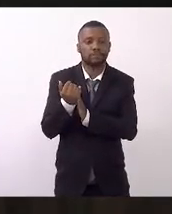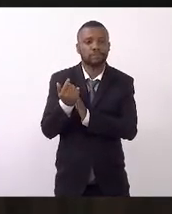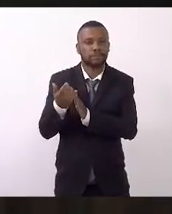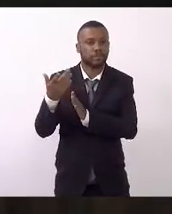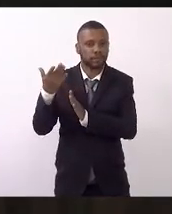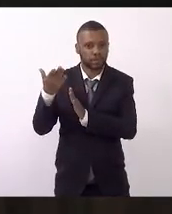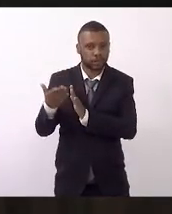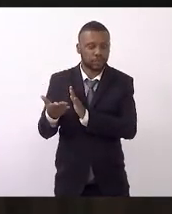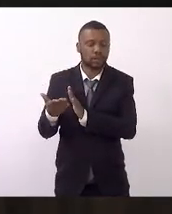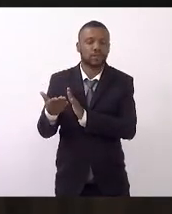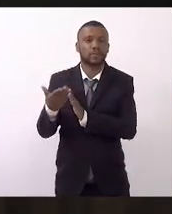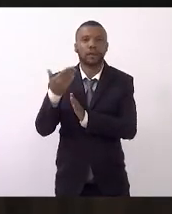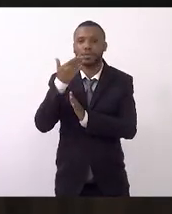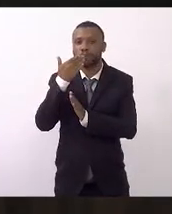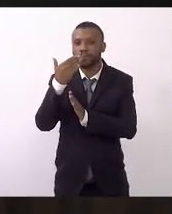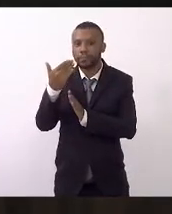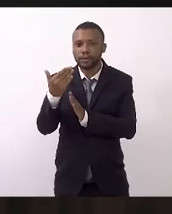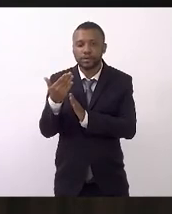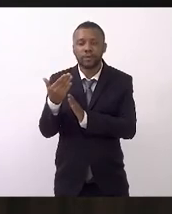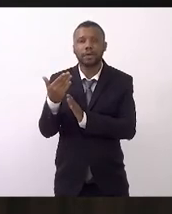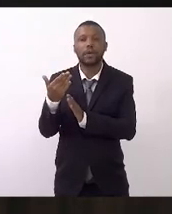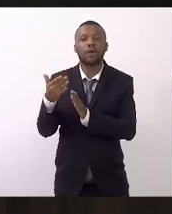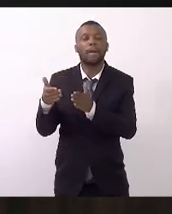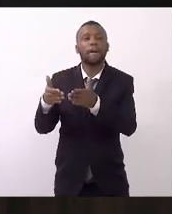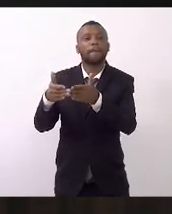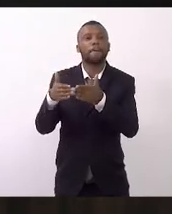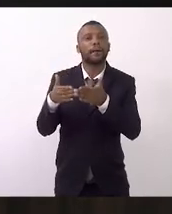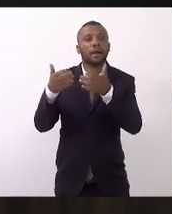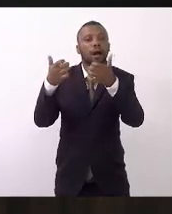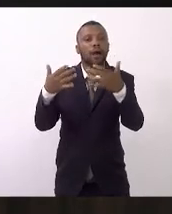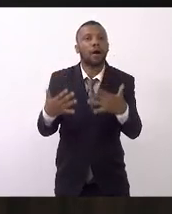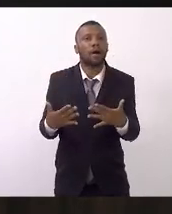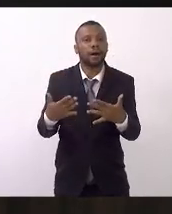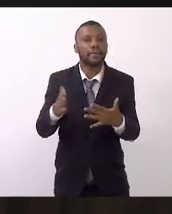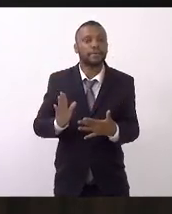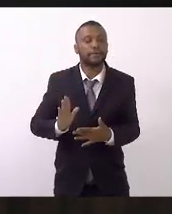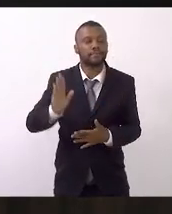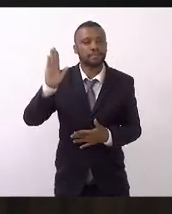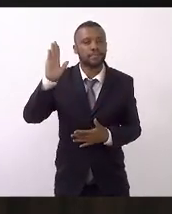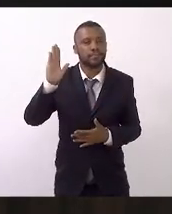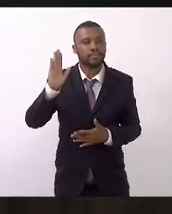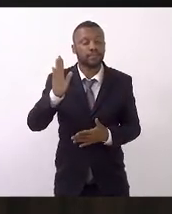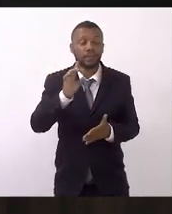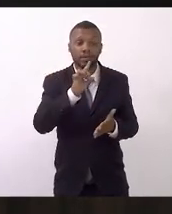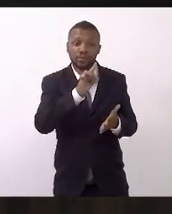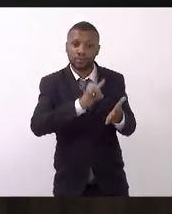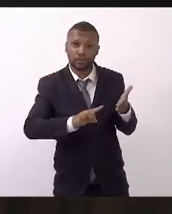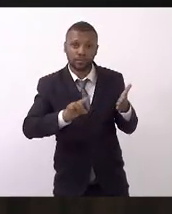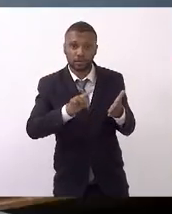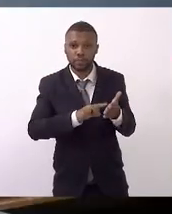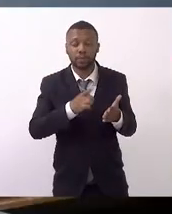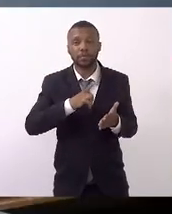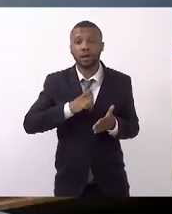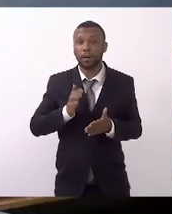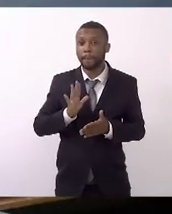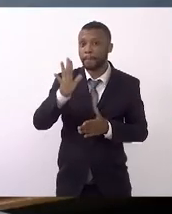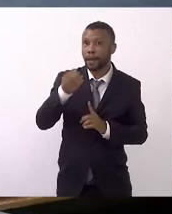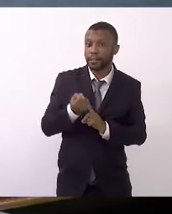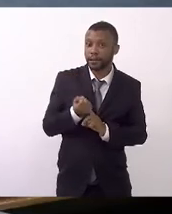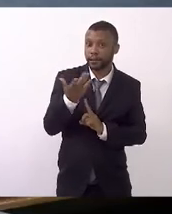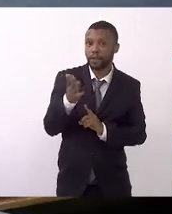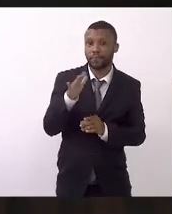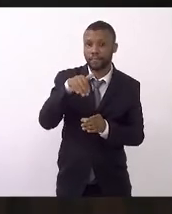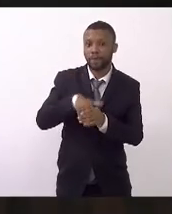a inclusão de requerimentos, pela ordem. Retirada definitiva. Retiradas. Eu tenho uma declaração de voto, tá?